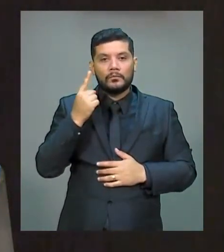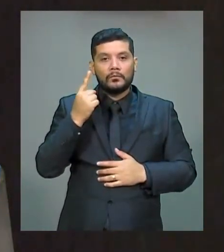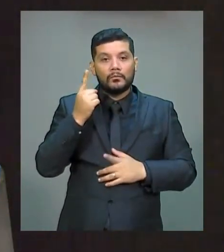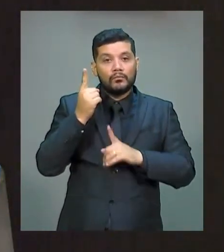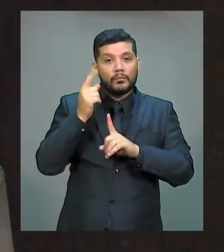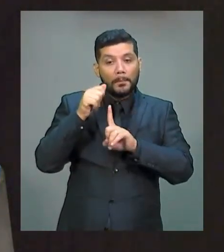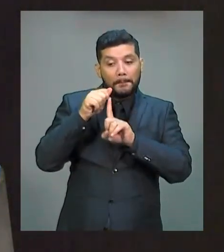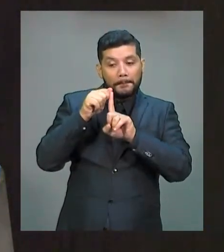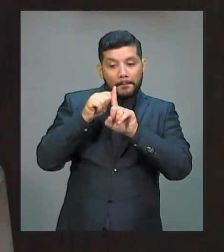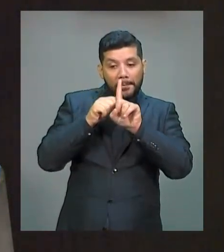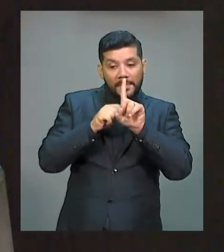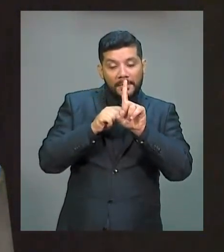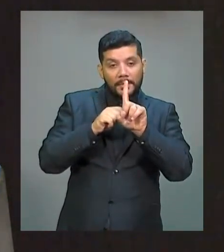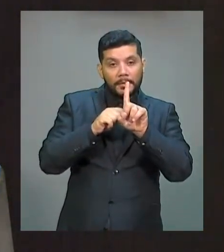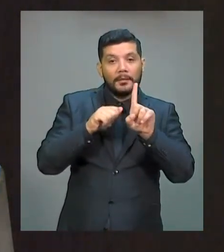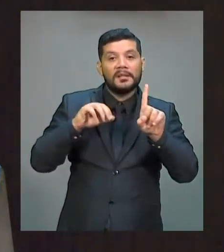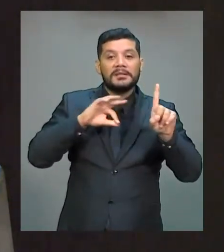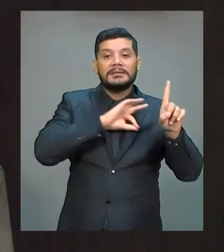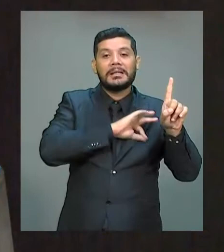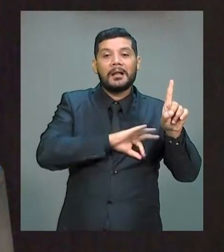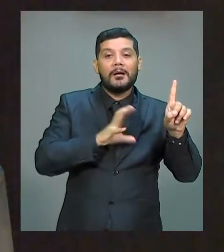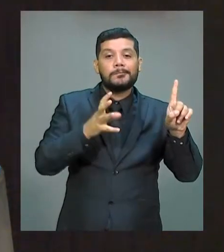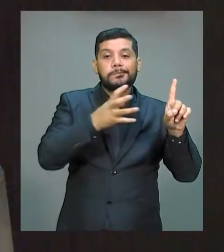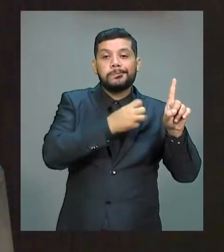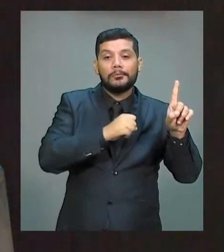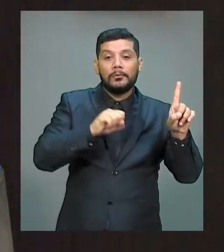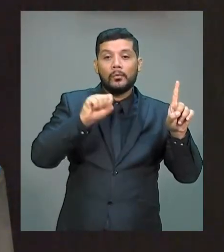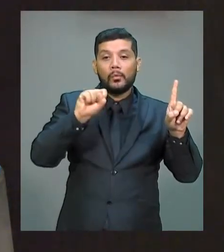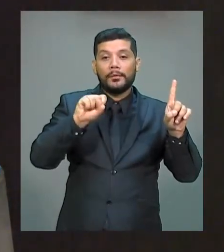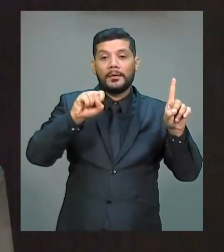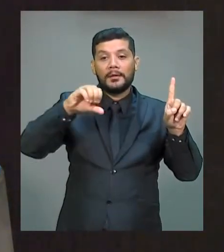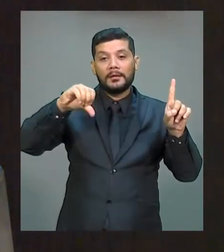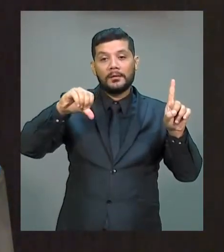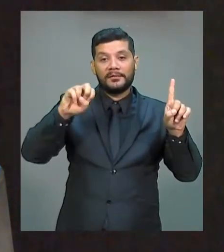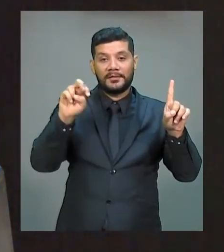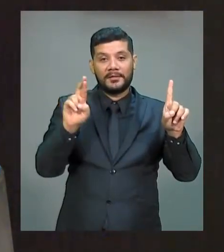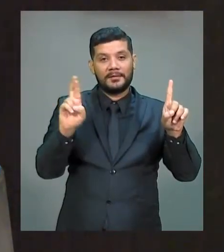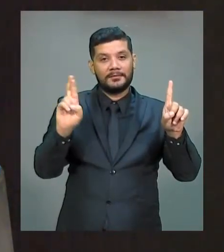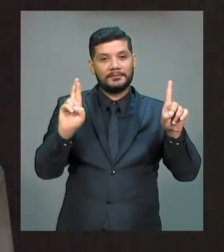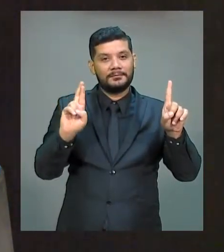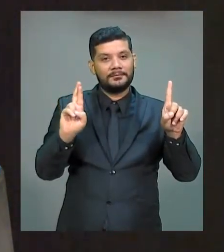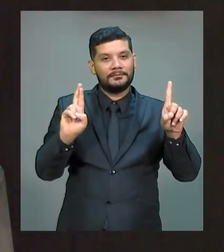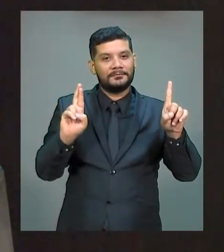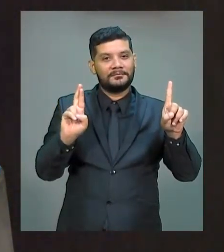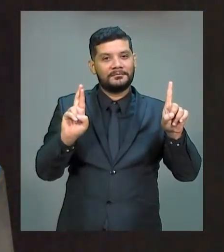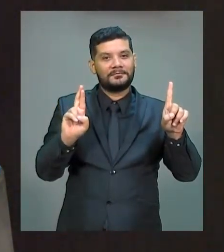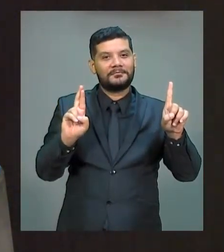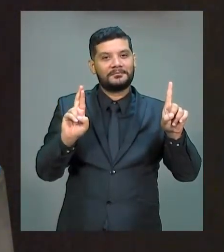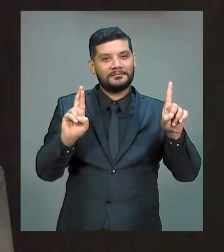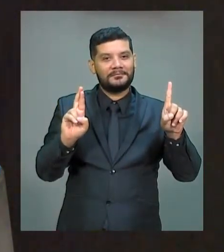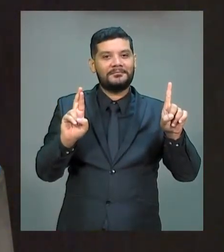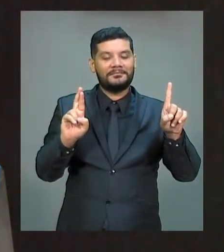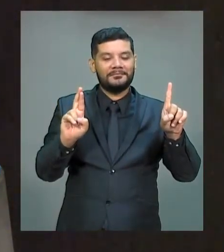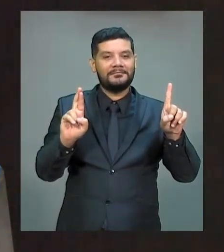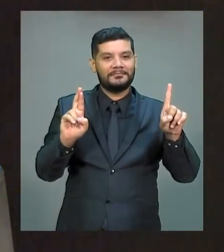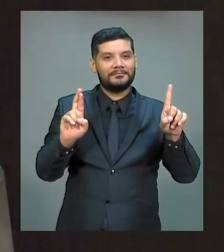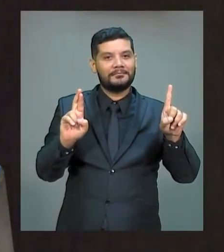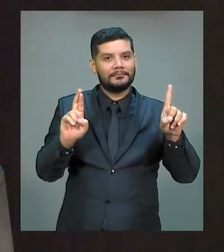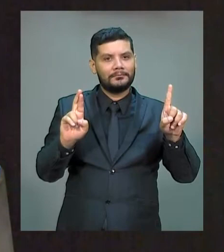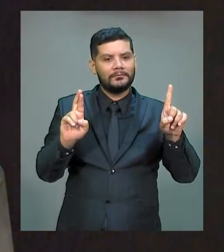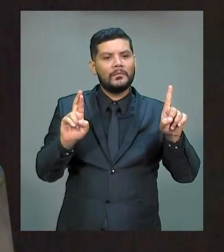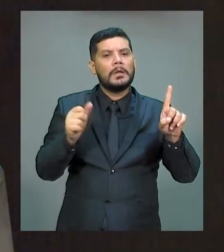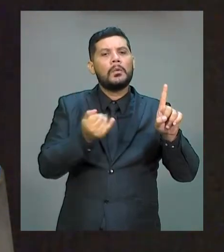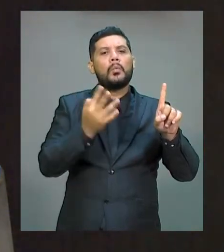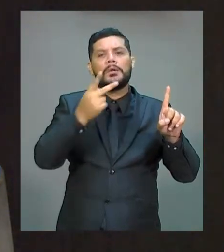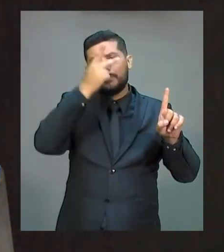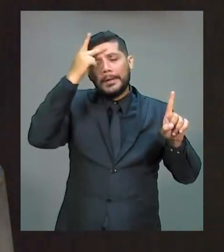R$ 89,00 por mês, por cabeça na família. É a extrema pobreza. Tem 1 milhão de famílias no Ceará